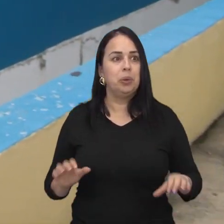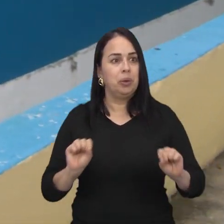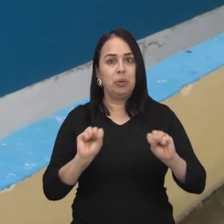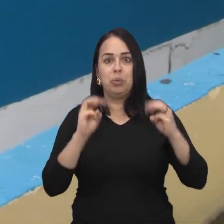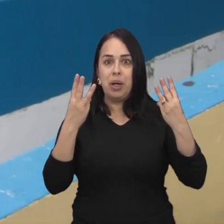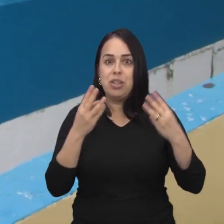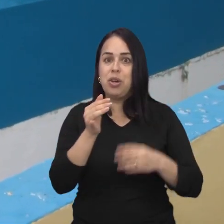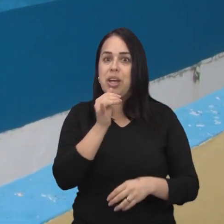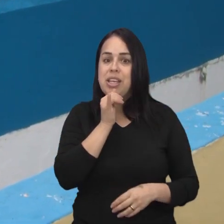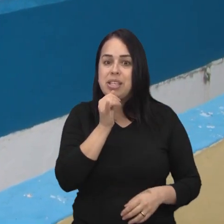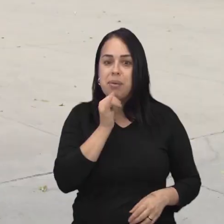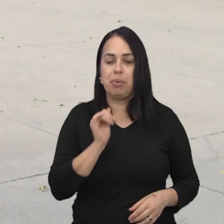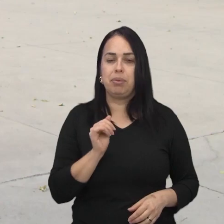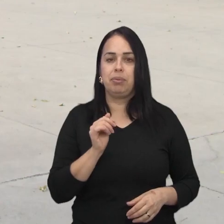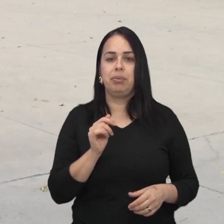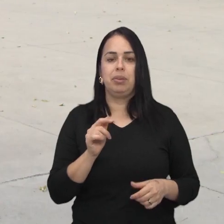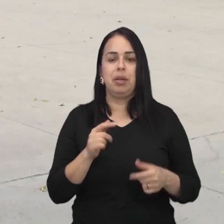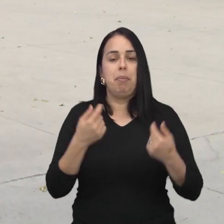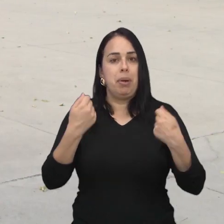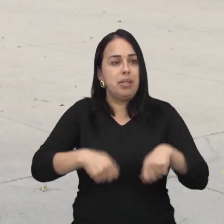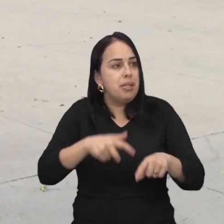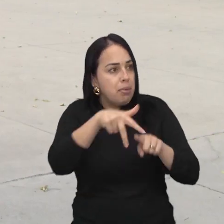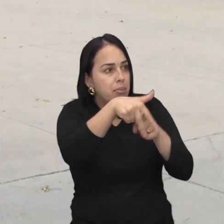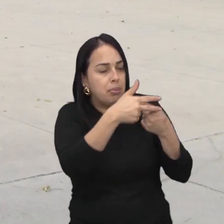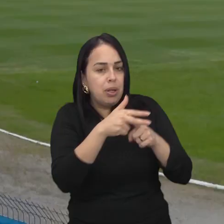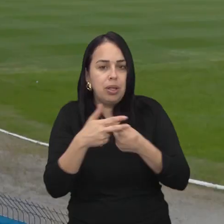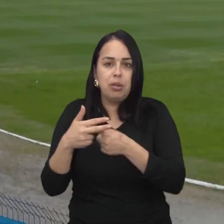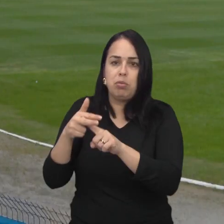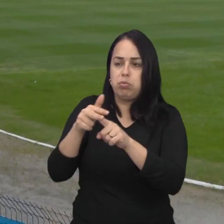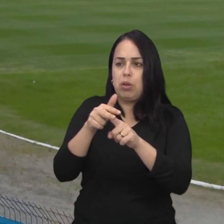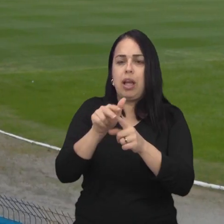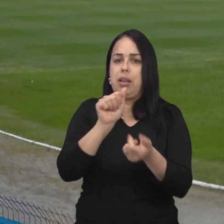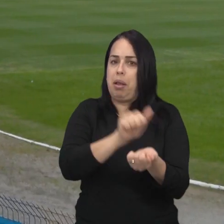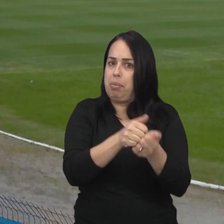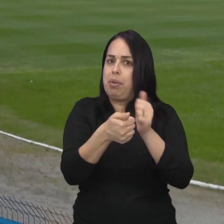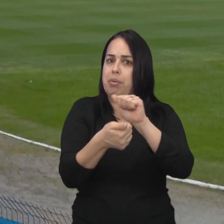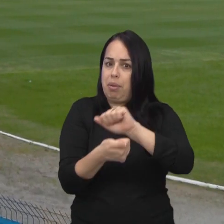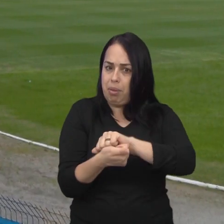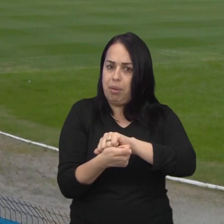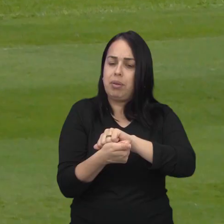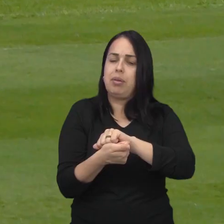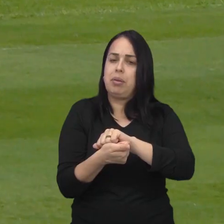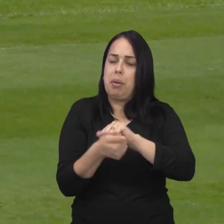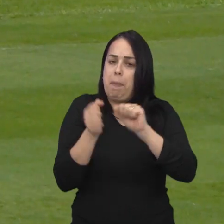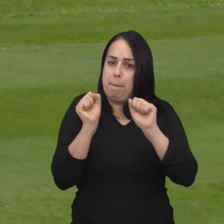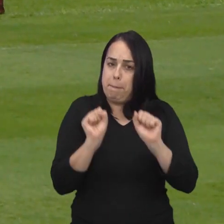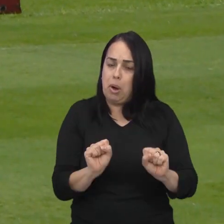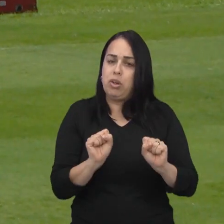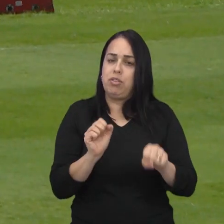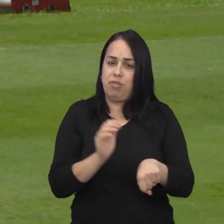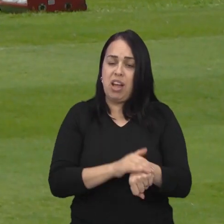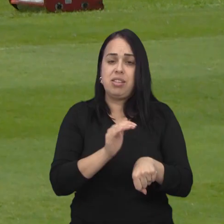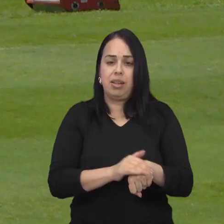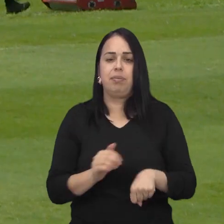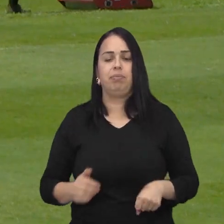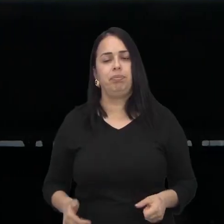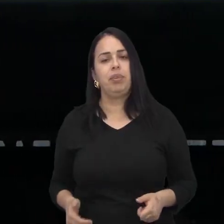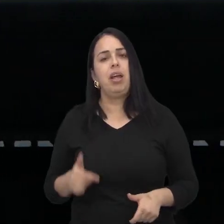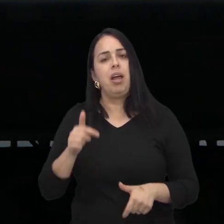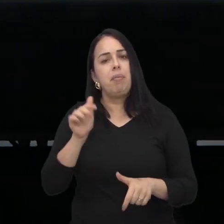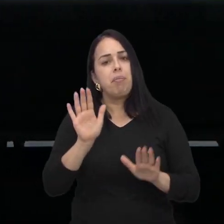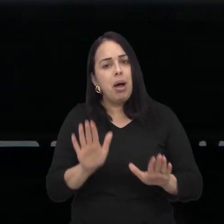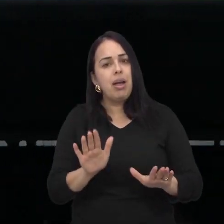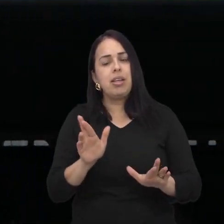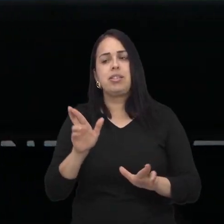com shows, por exemplo, mudanças, reformas e algumas adaptações no estádio podem ser essenciais.